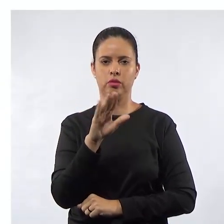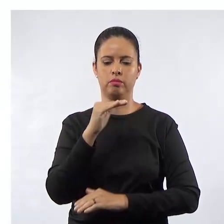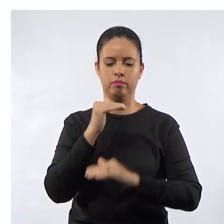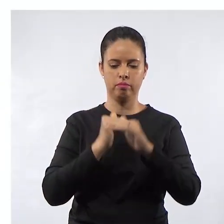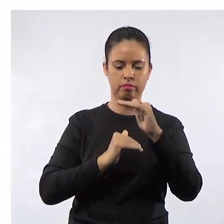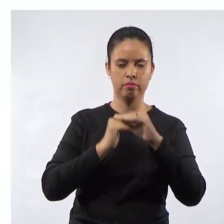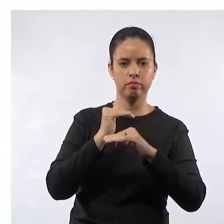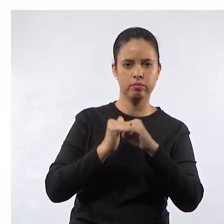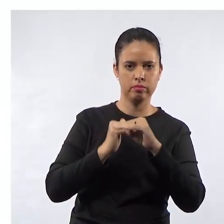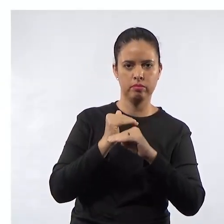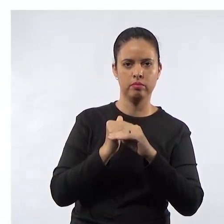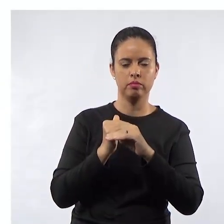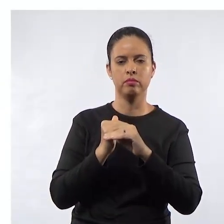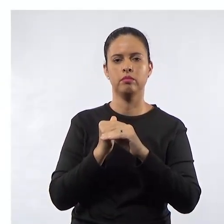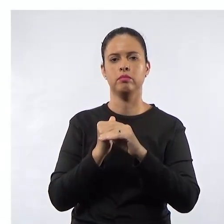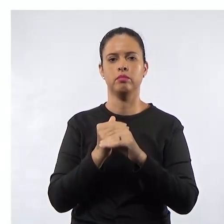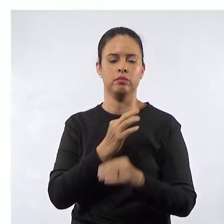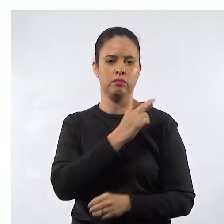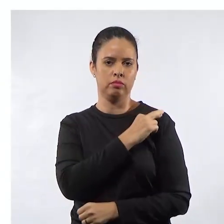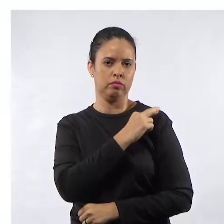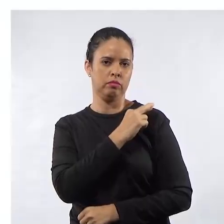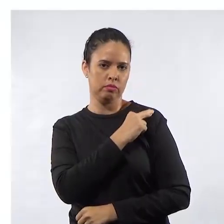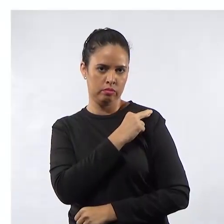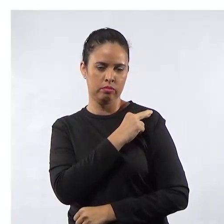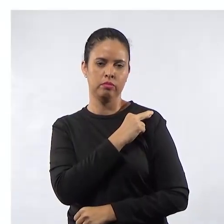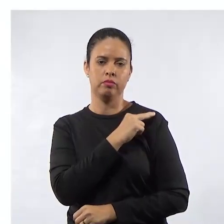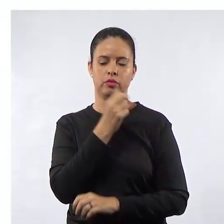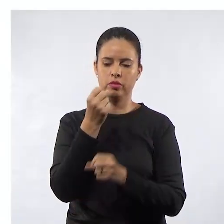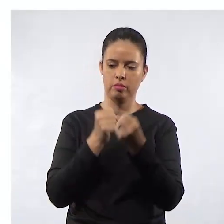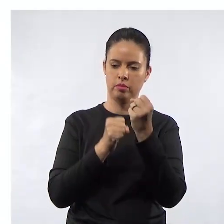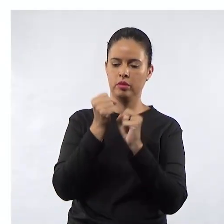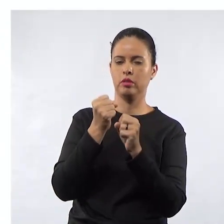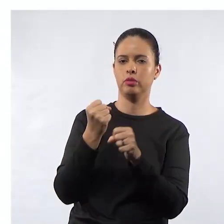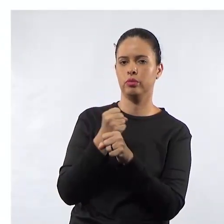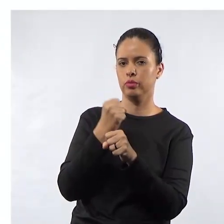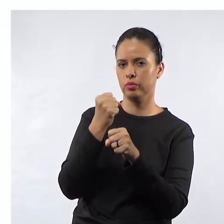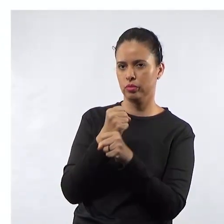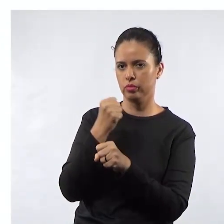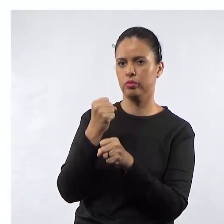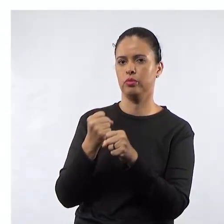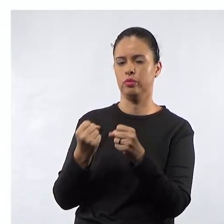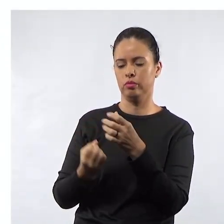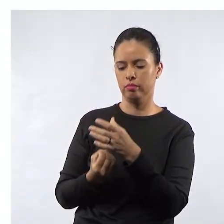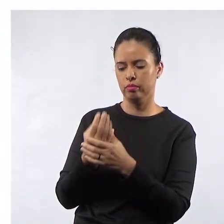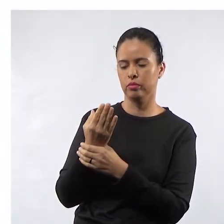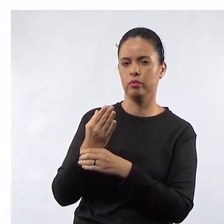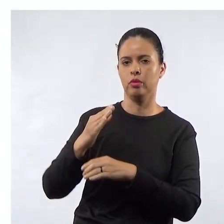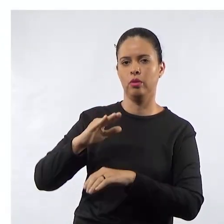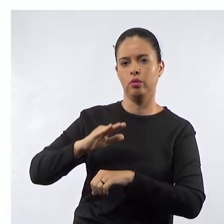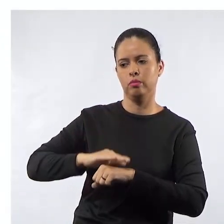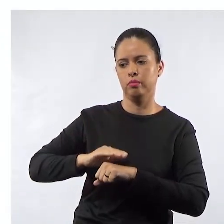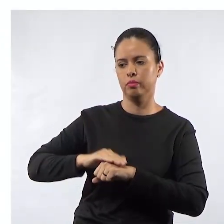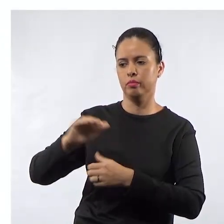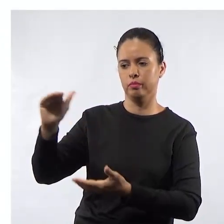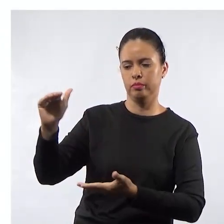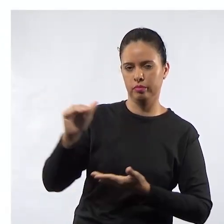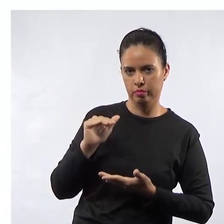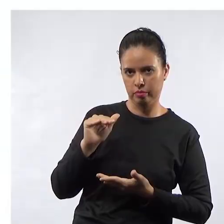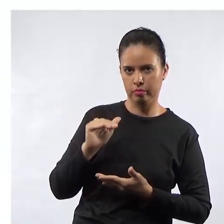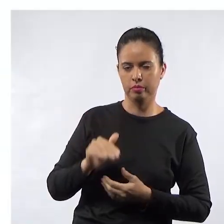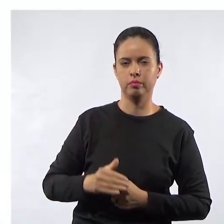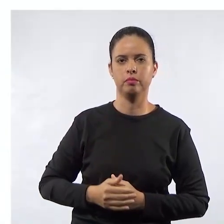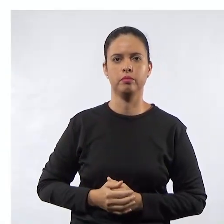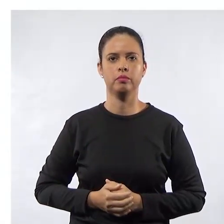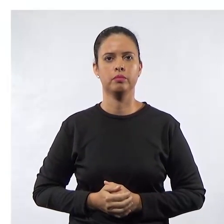uma atenuada aí na responsabilidade do fabricante, do construtor, do produtor ou do importador, tá